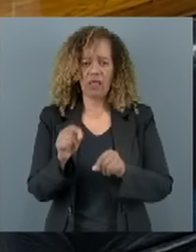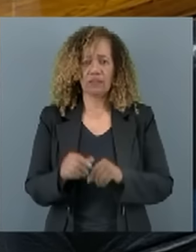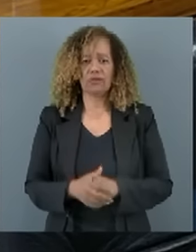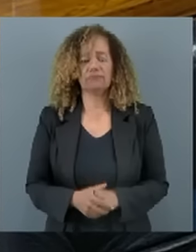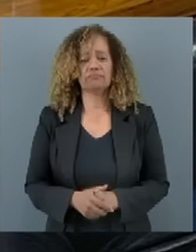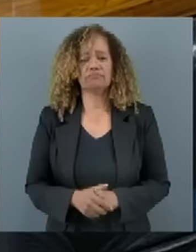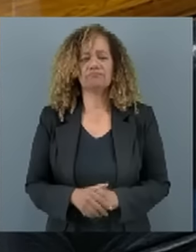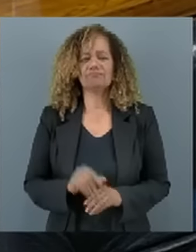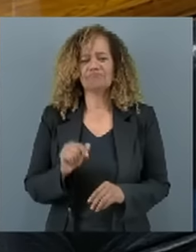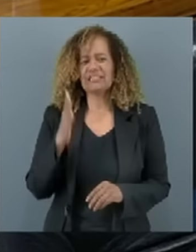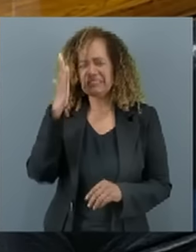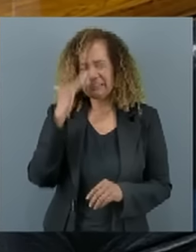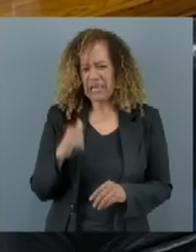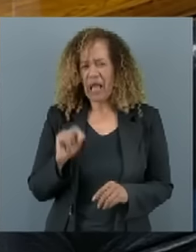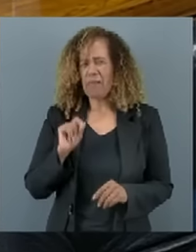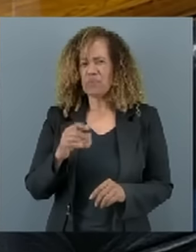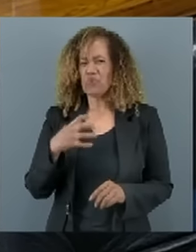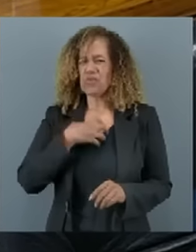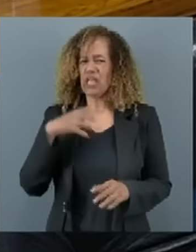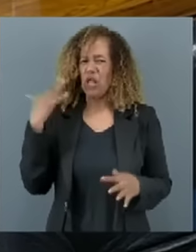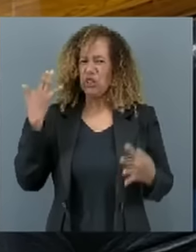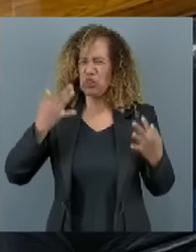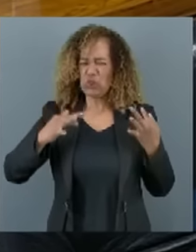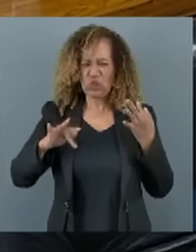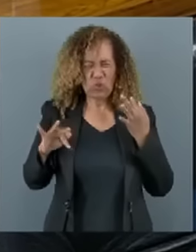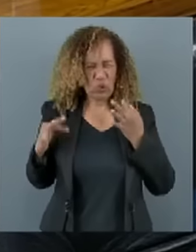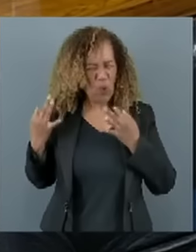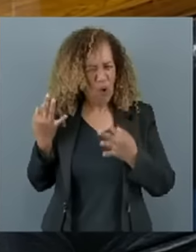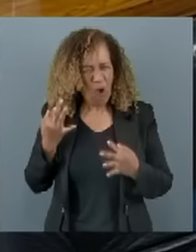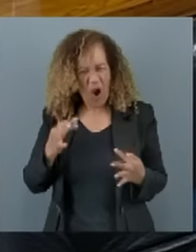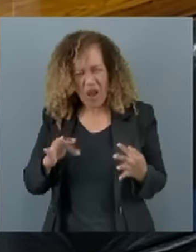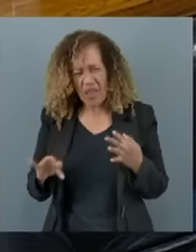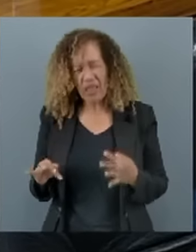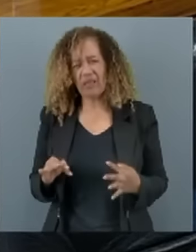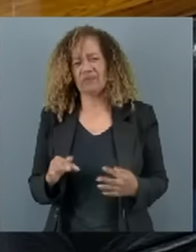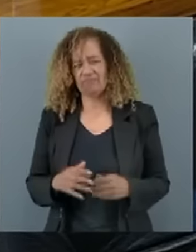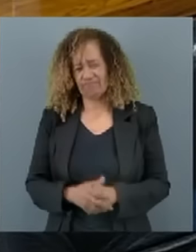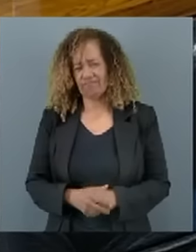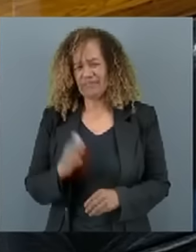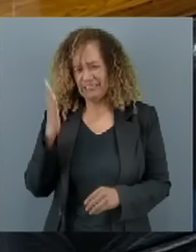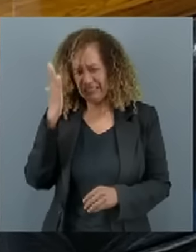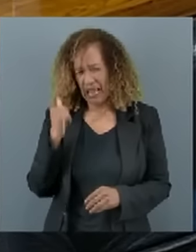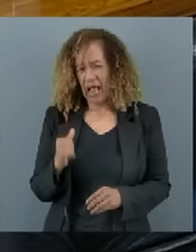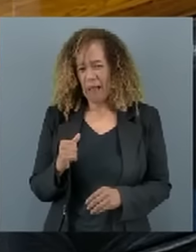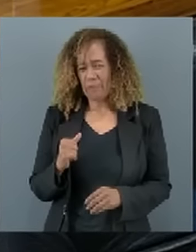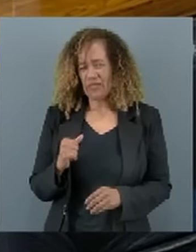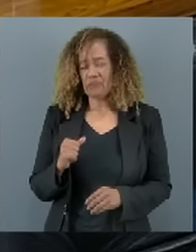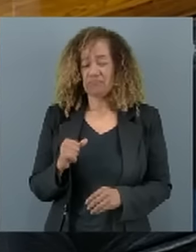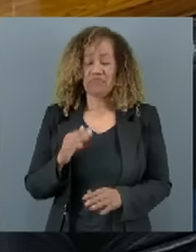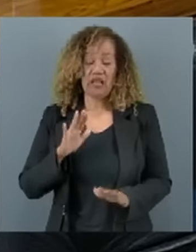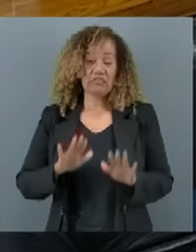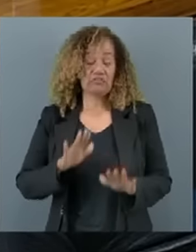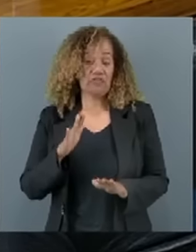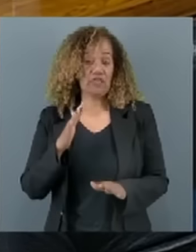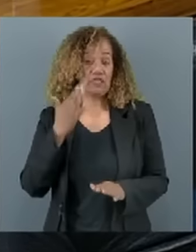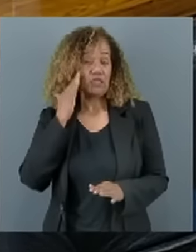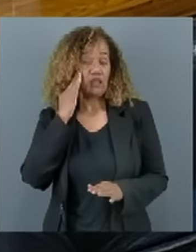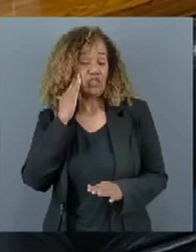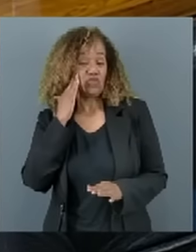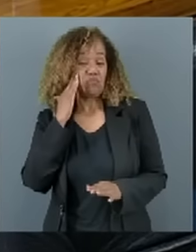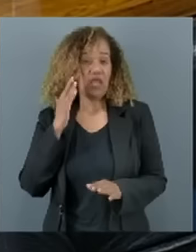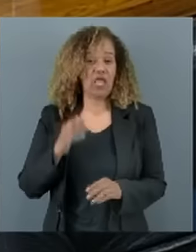mas sabe o que é que dói quando há um um entendimento talvez jocoso sobre o